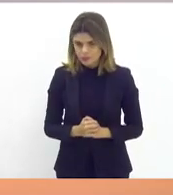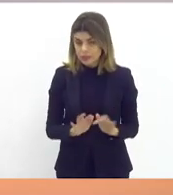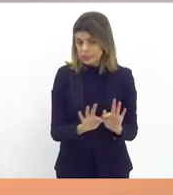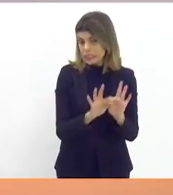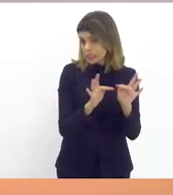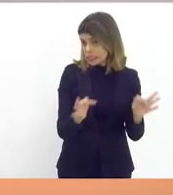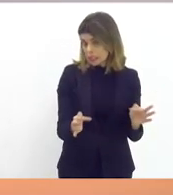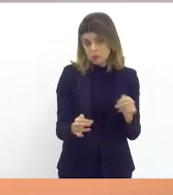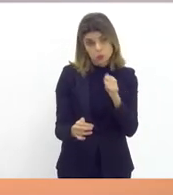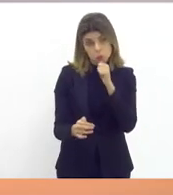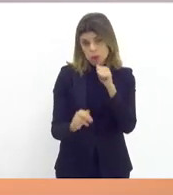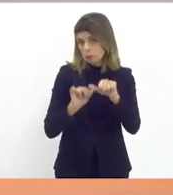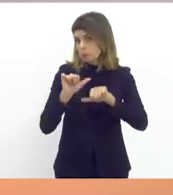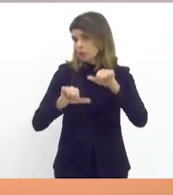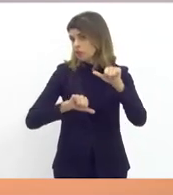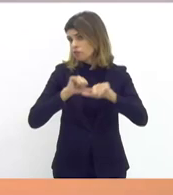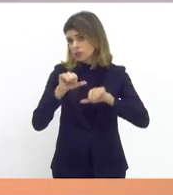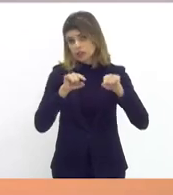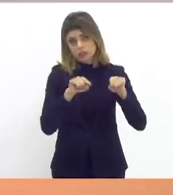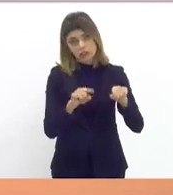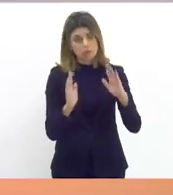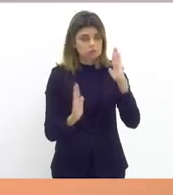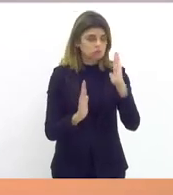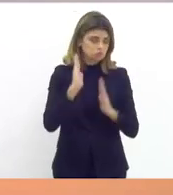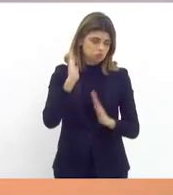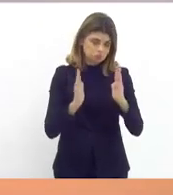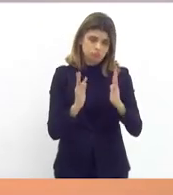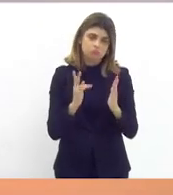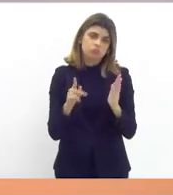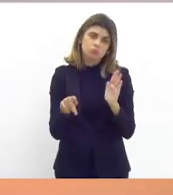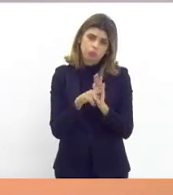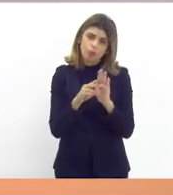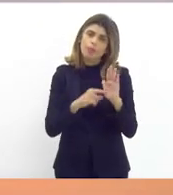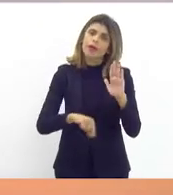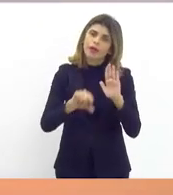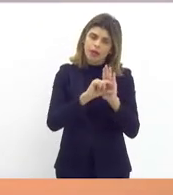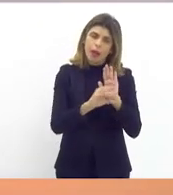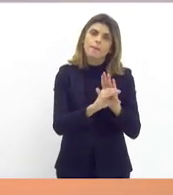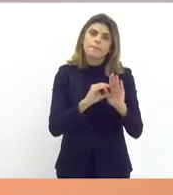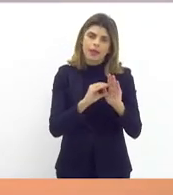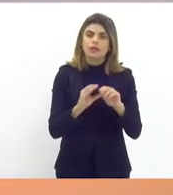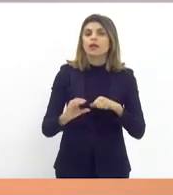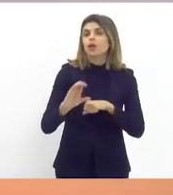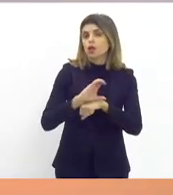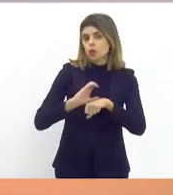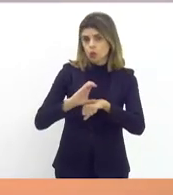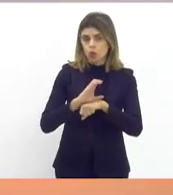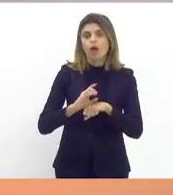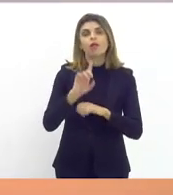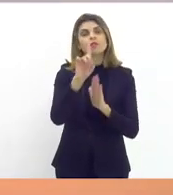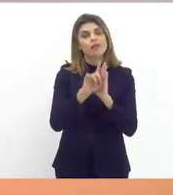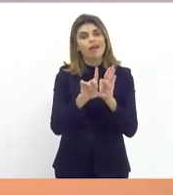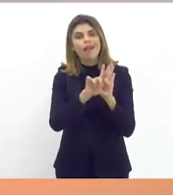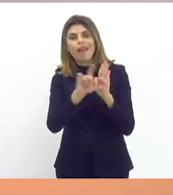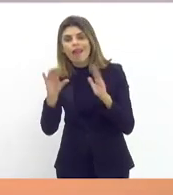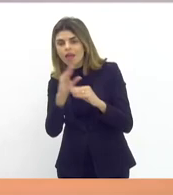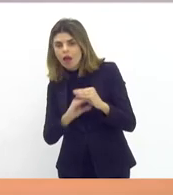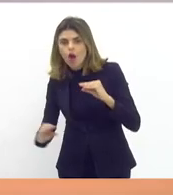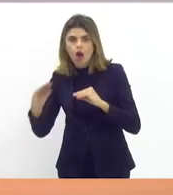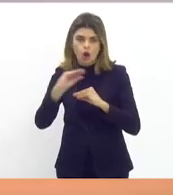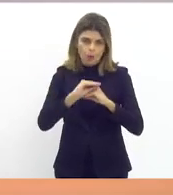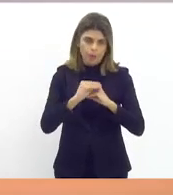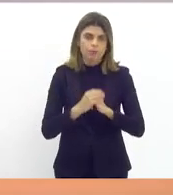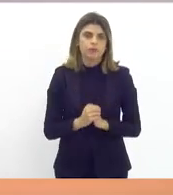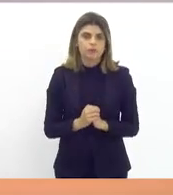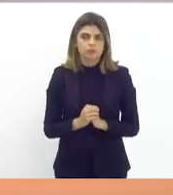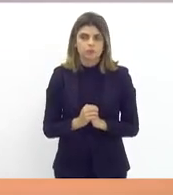tem previsão de mudança da tabela, isso não tem a ver com a emenda constitucional, isso é um tema de lei complementar. Tá certo? Então,